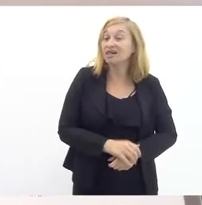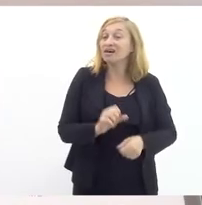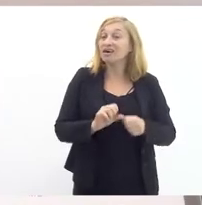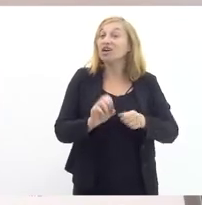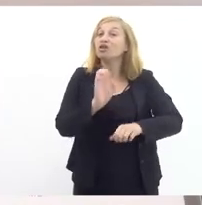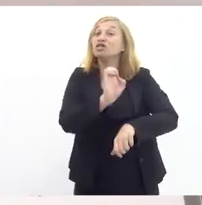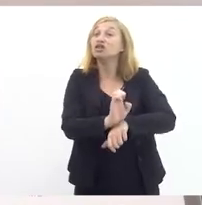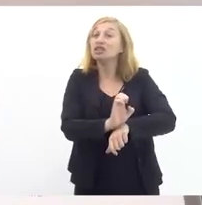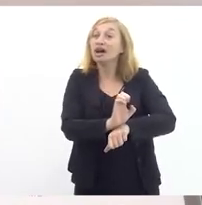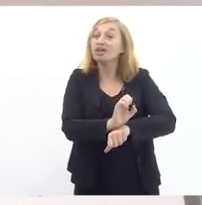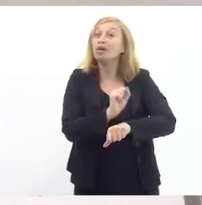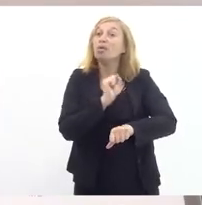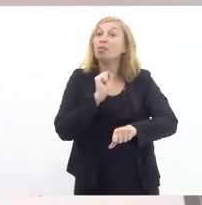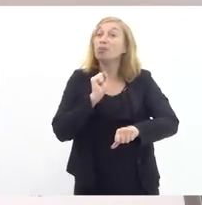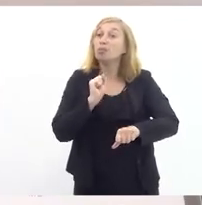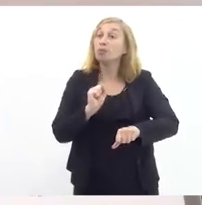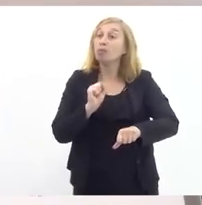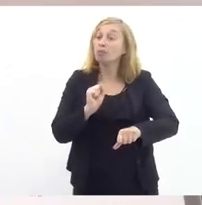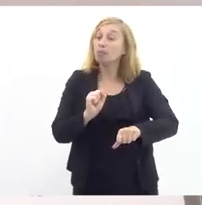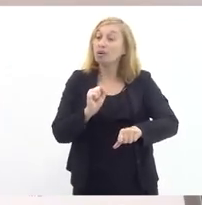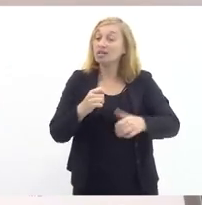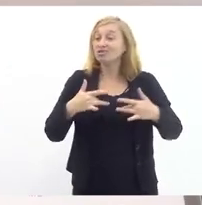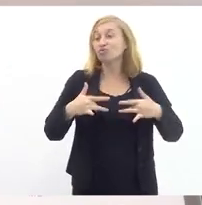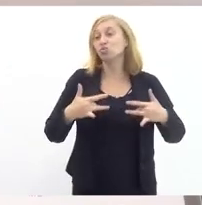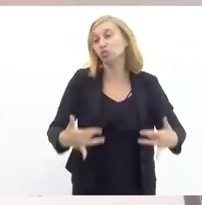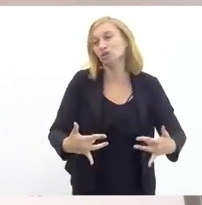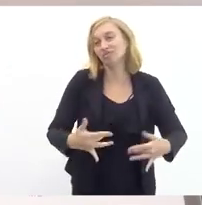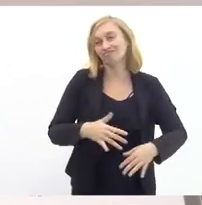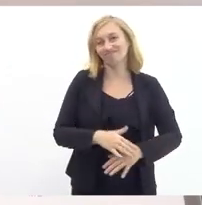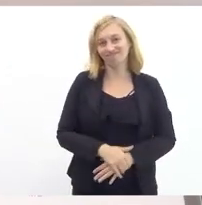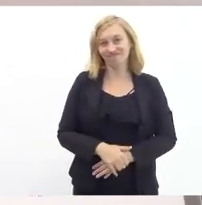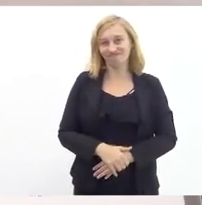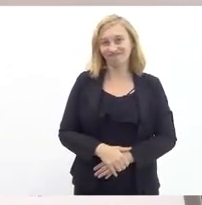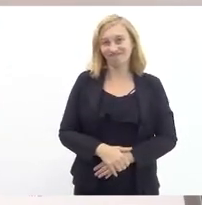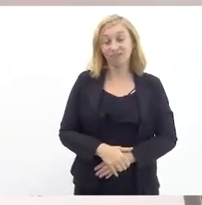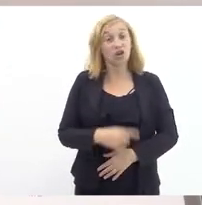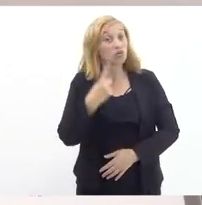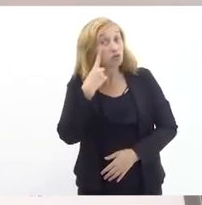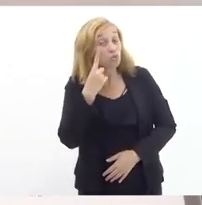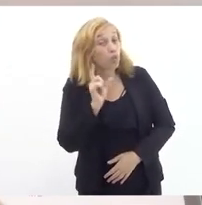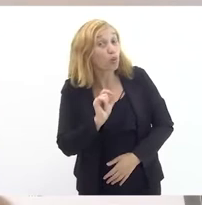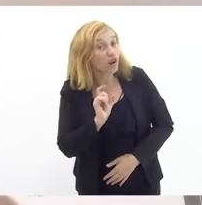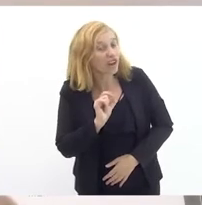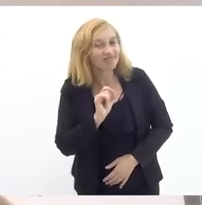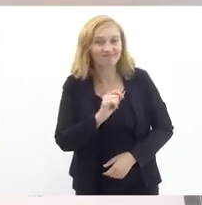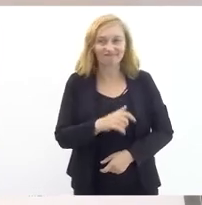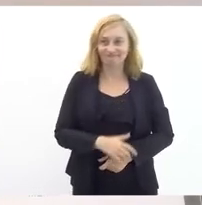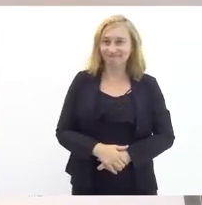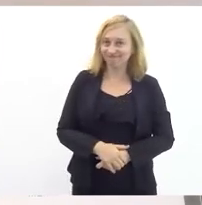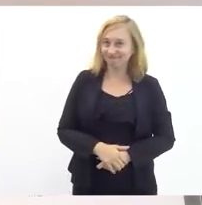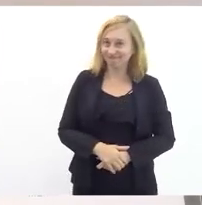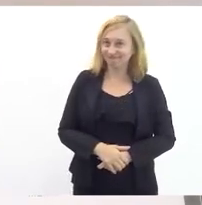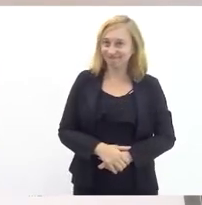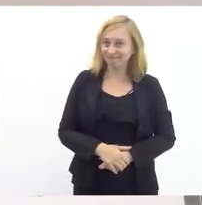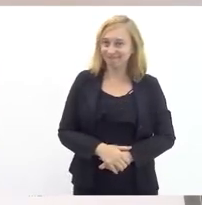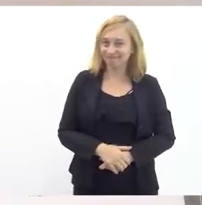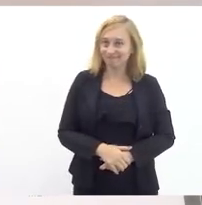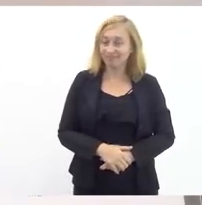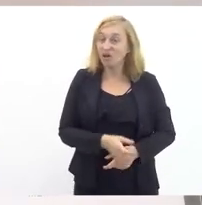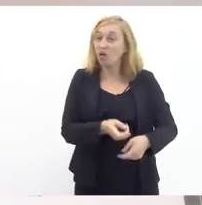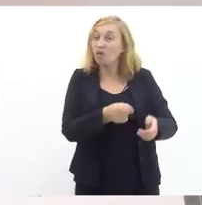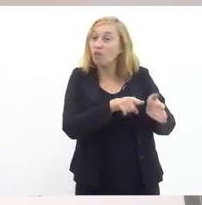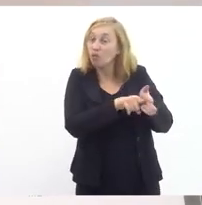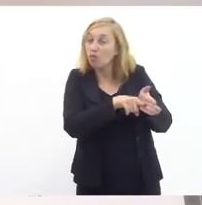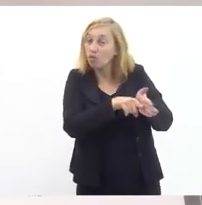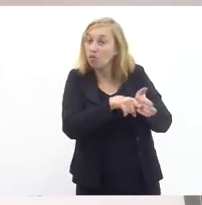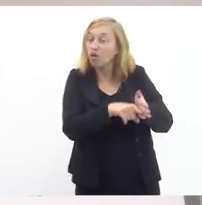Estado possa ser solidário, visto que a